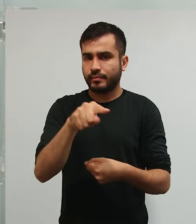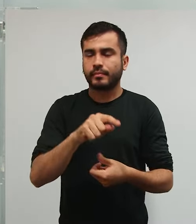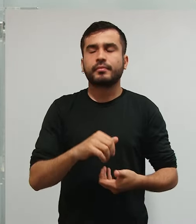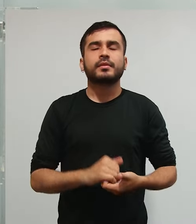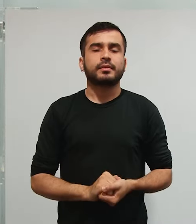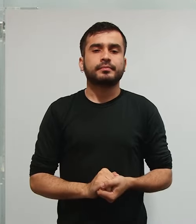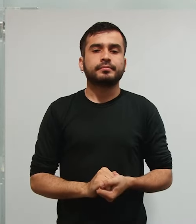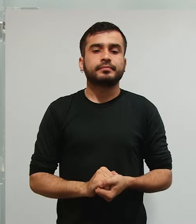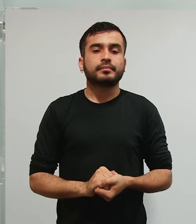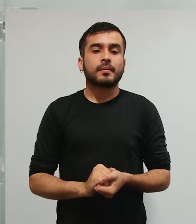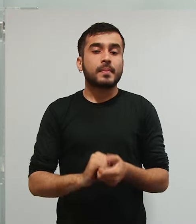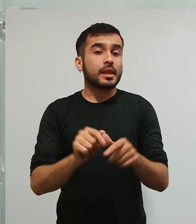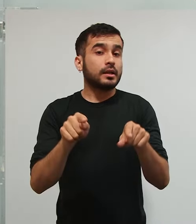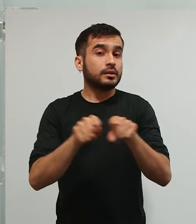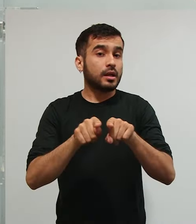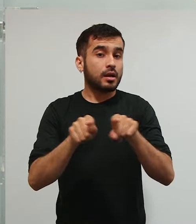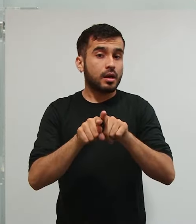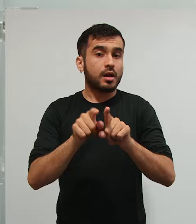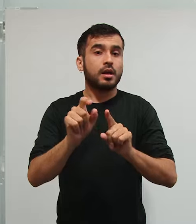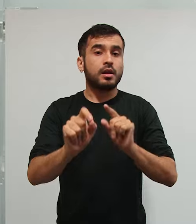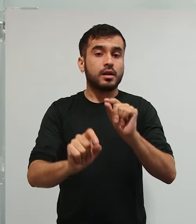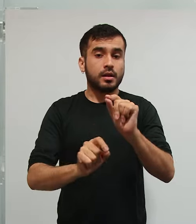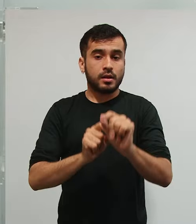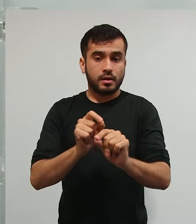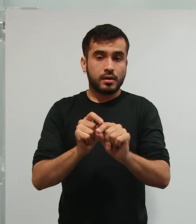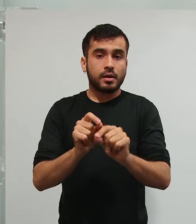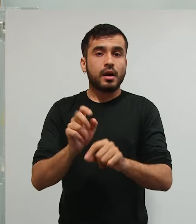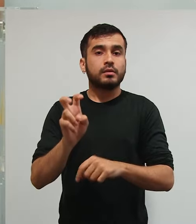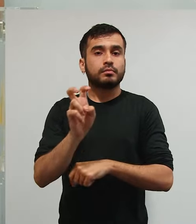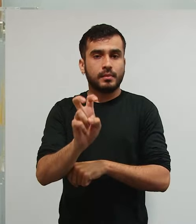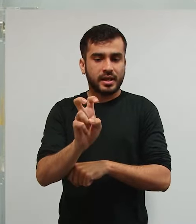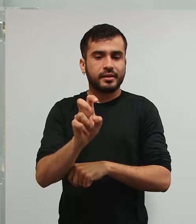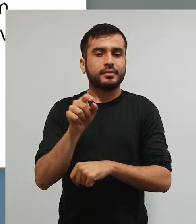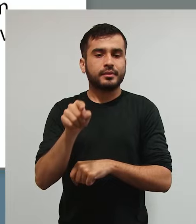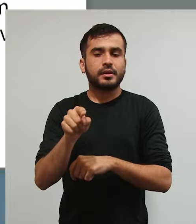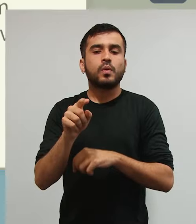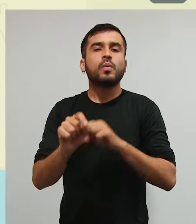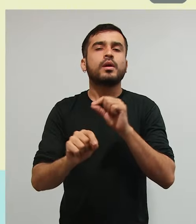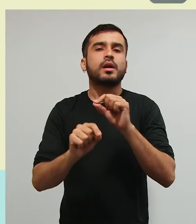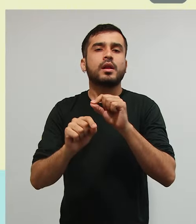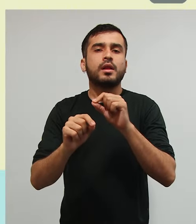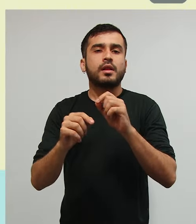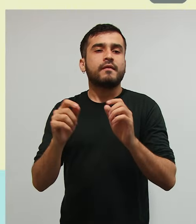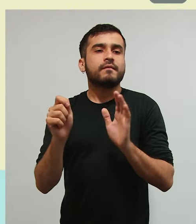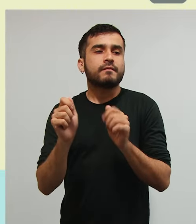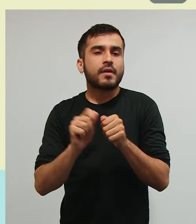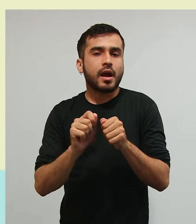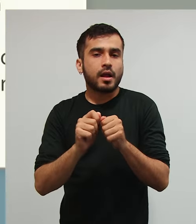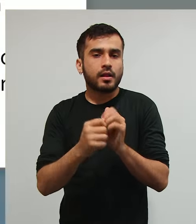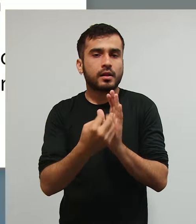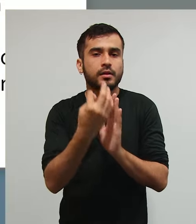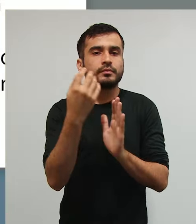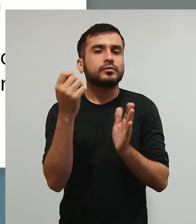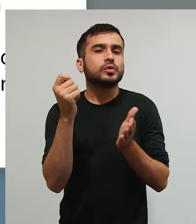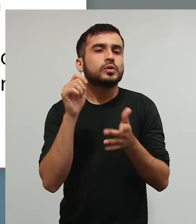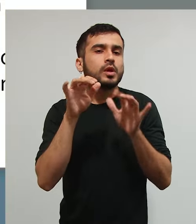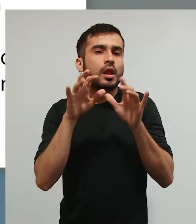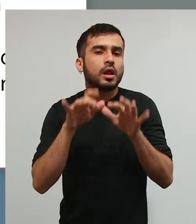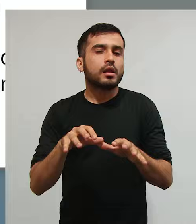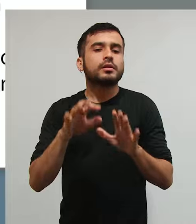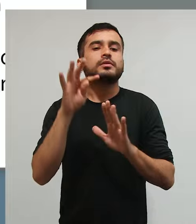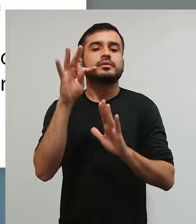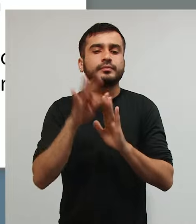ter a maior carga horária de dedicação, certo? Além disso, a gente tem ainda na seção